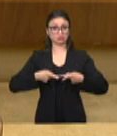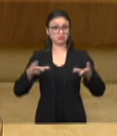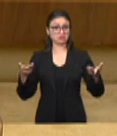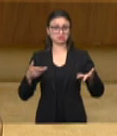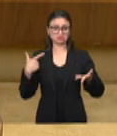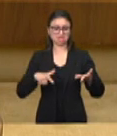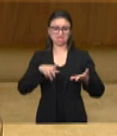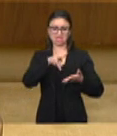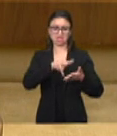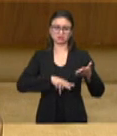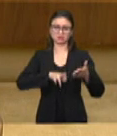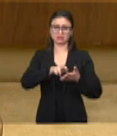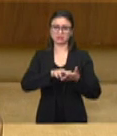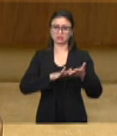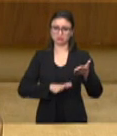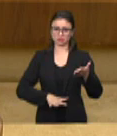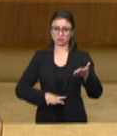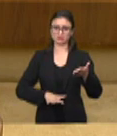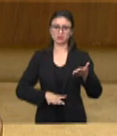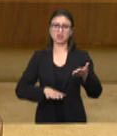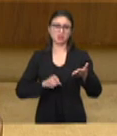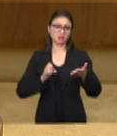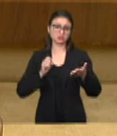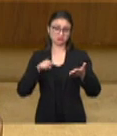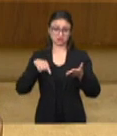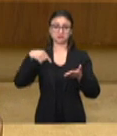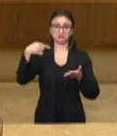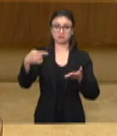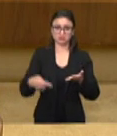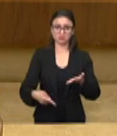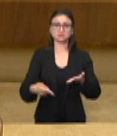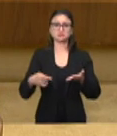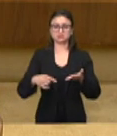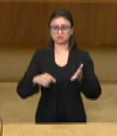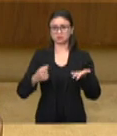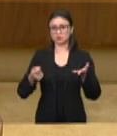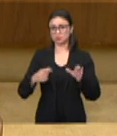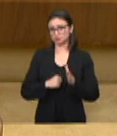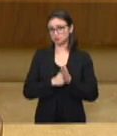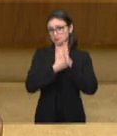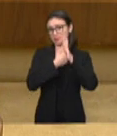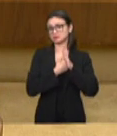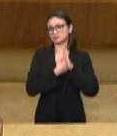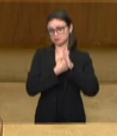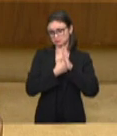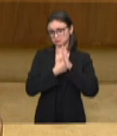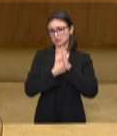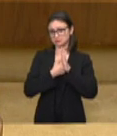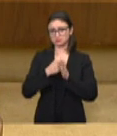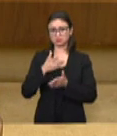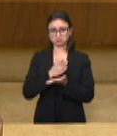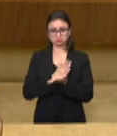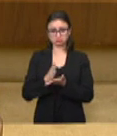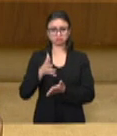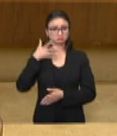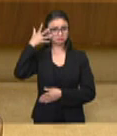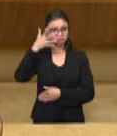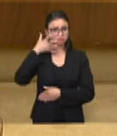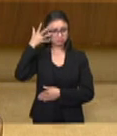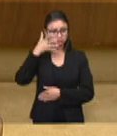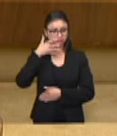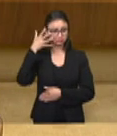teremos leitura do relatório. Eu vou fazer e aí, então, suspendo para que ouçamos as sustentações orais